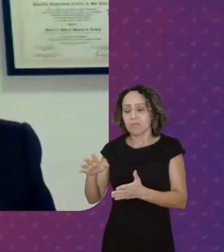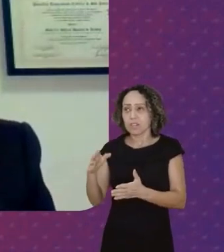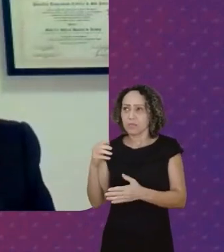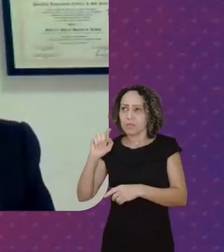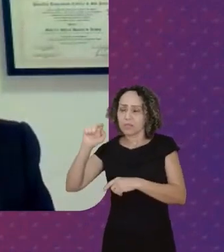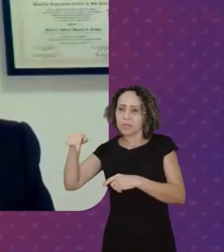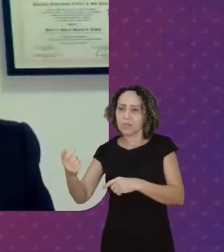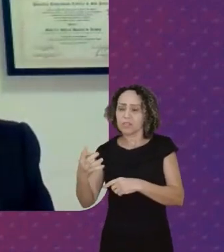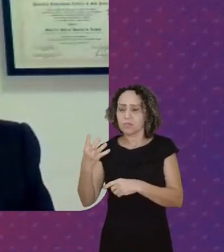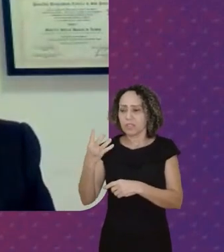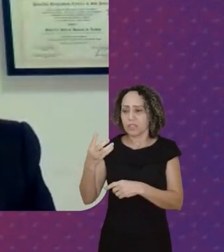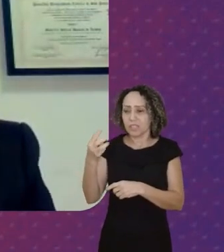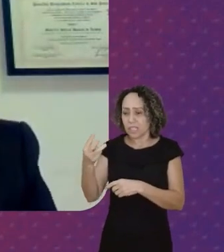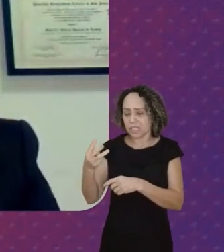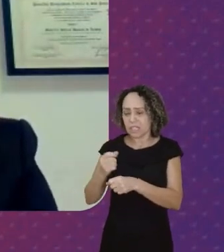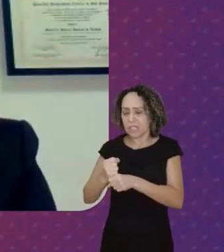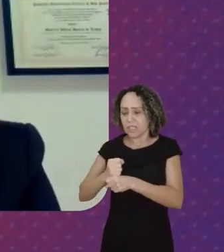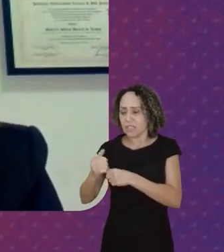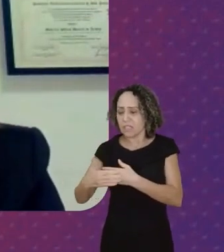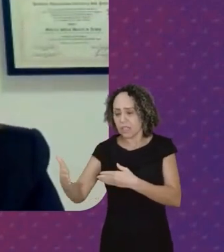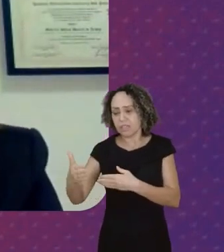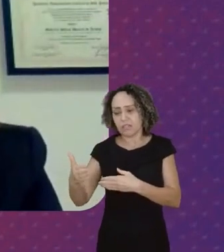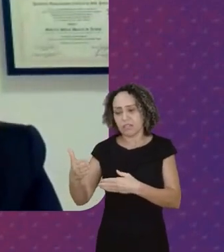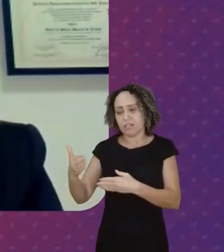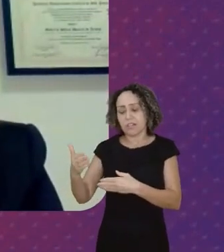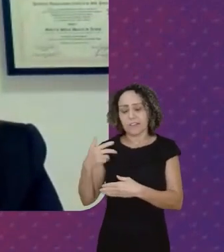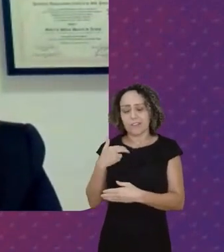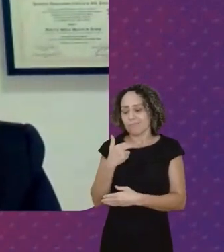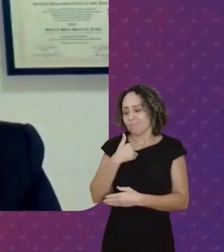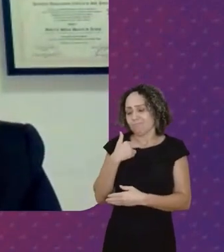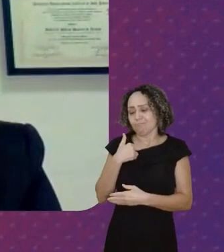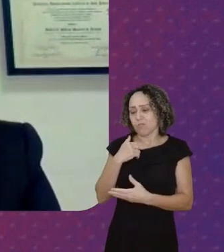o rompimento da federação antes do prazo, né?